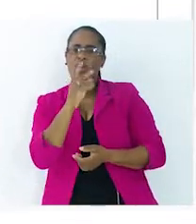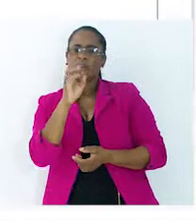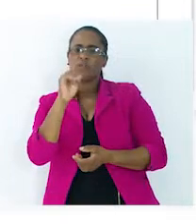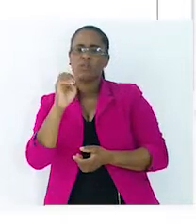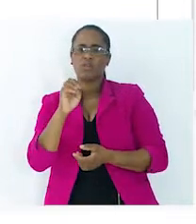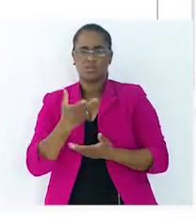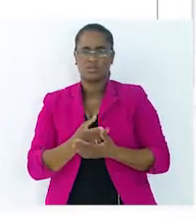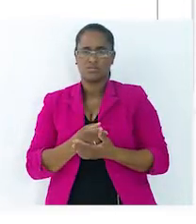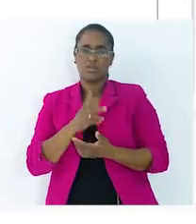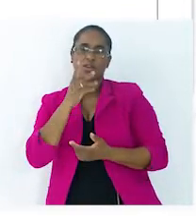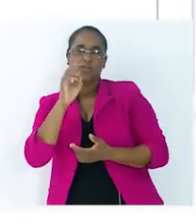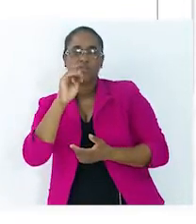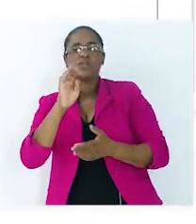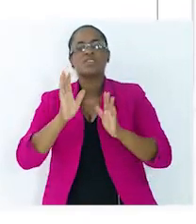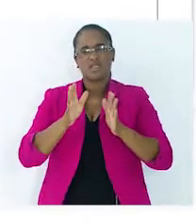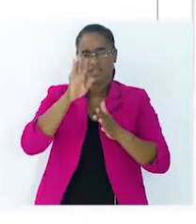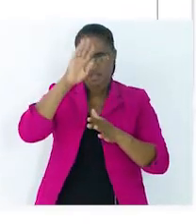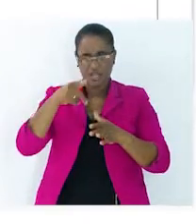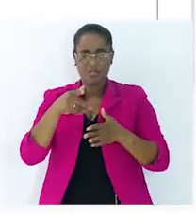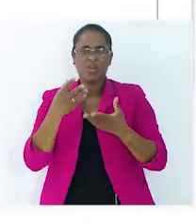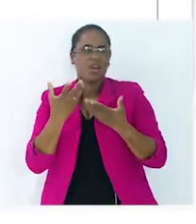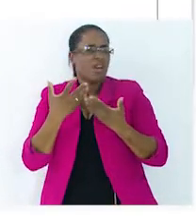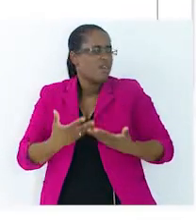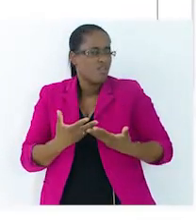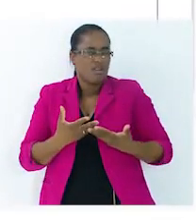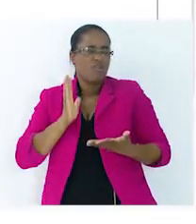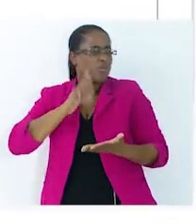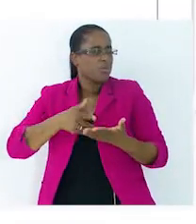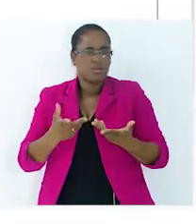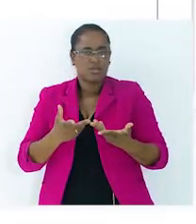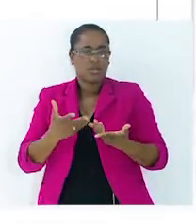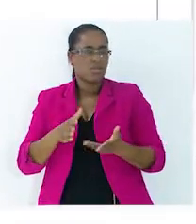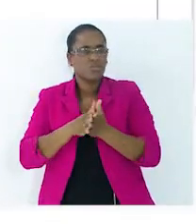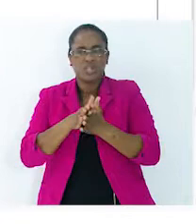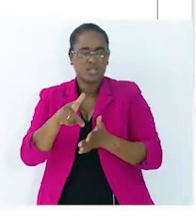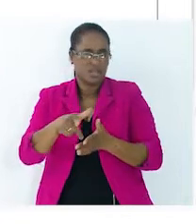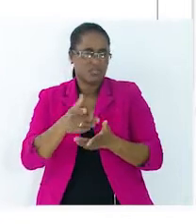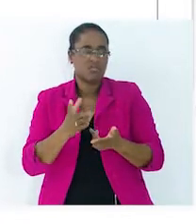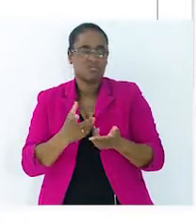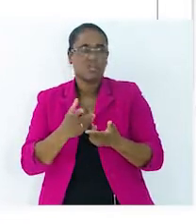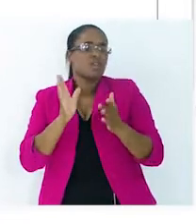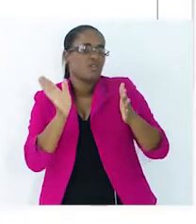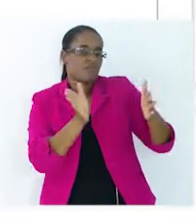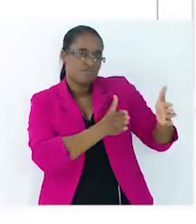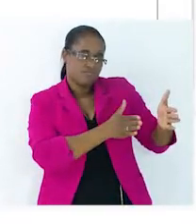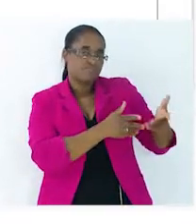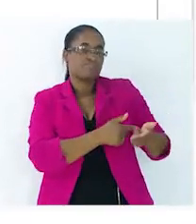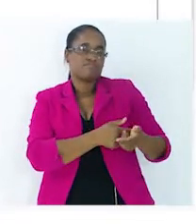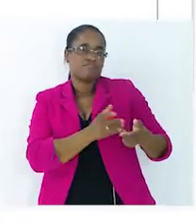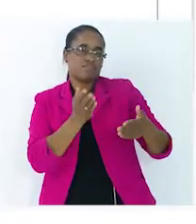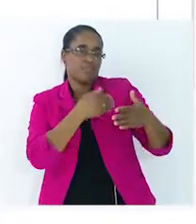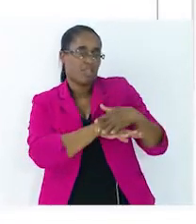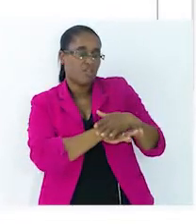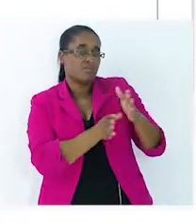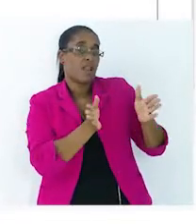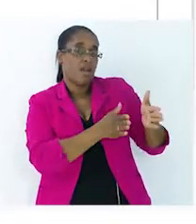já sabem, ultimamente já não se utiliza muito isto, não é assim? Portanto, o vós vai ficando reservado, de lado. Depois, se tiveres